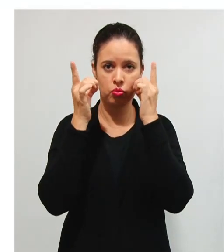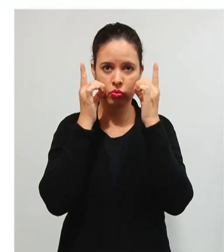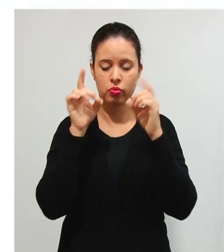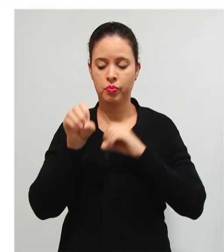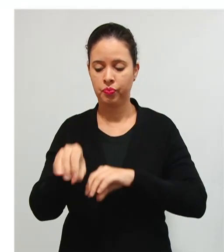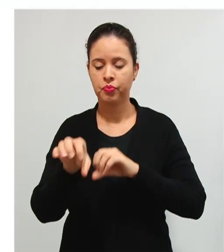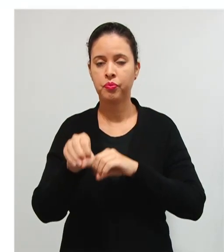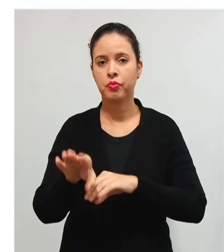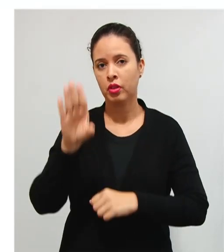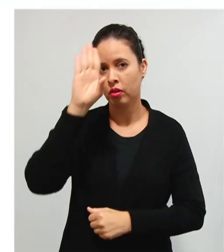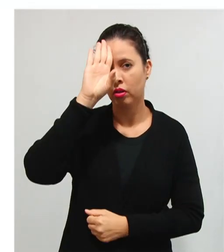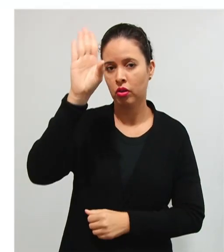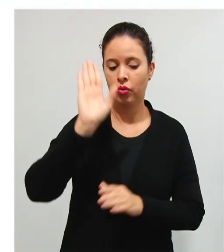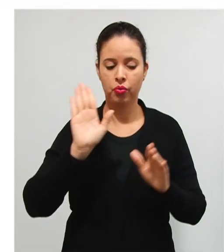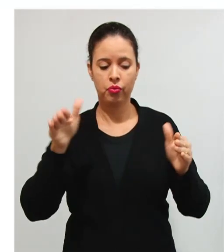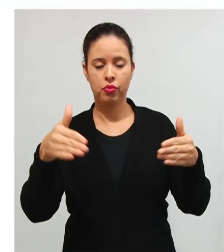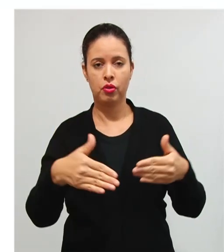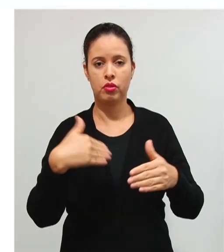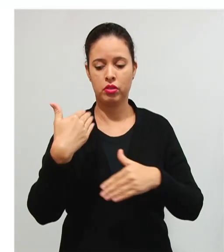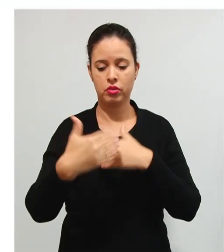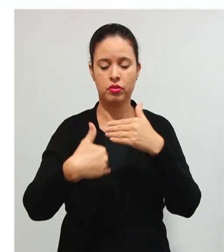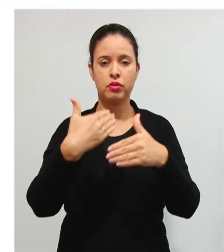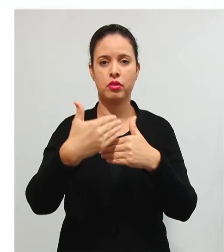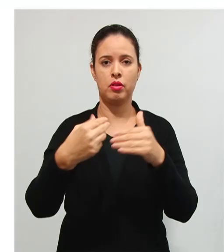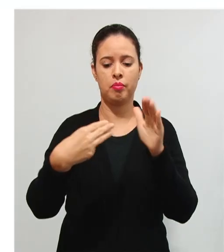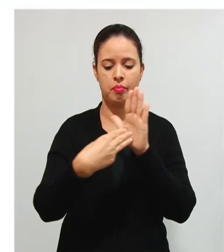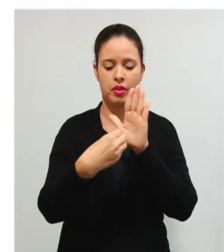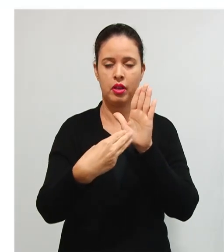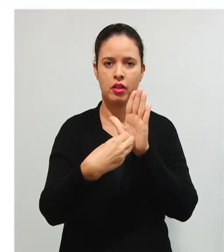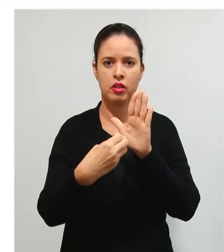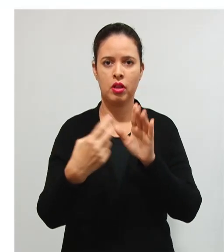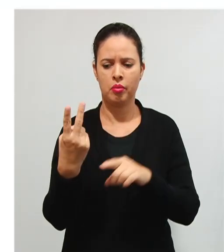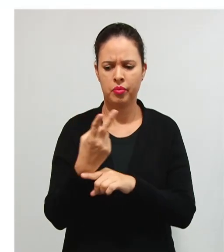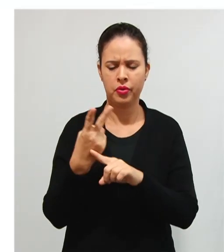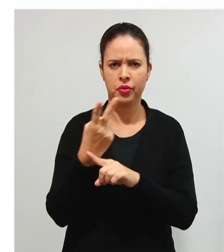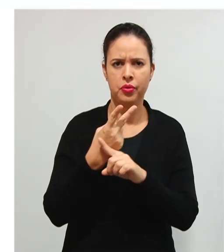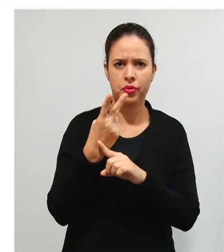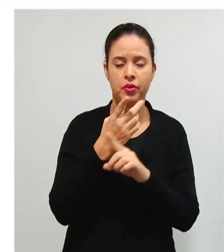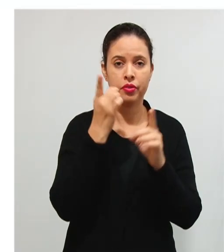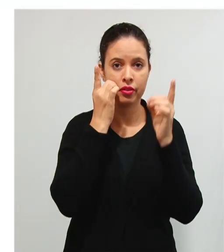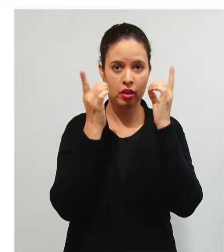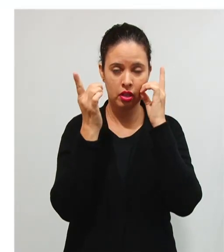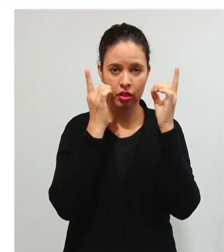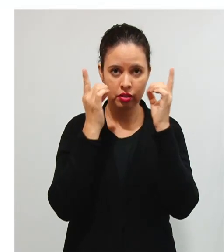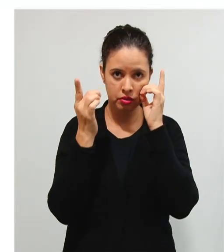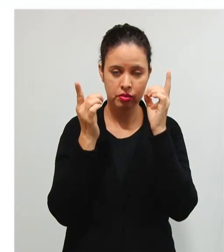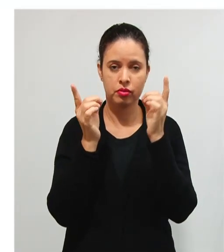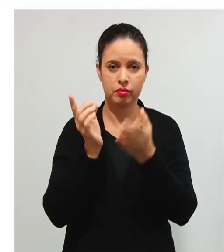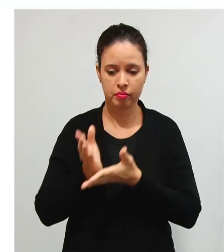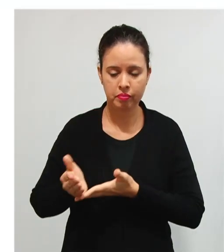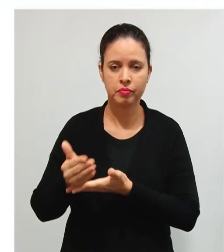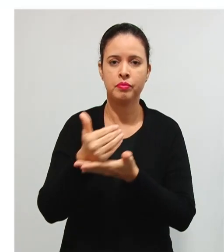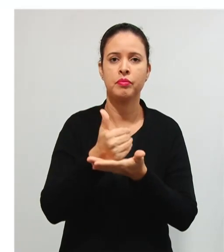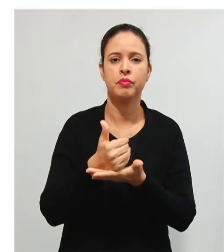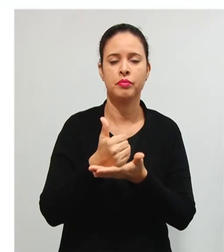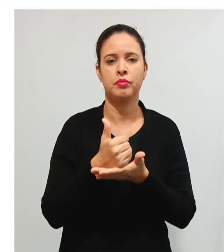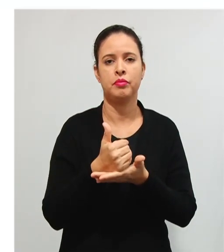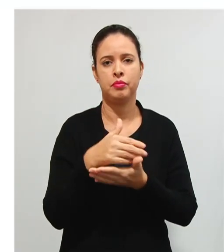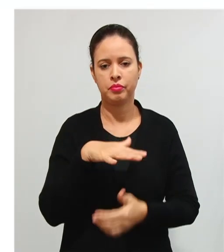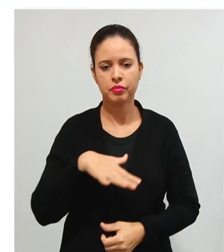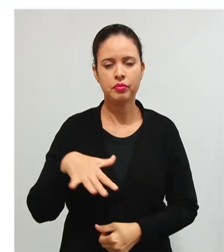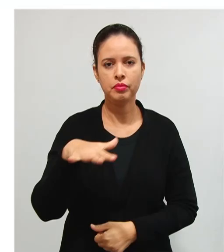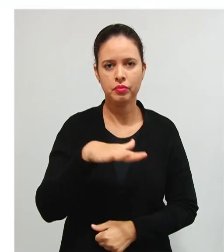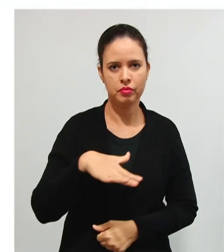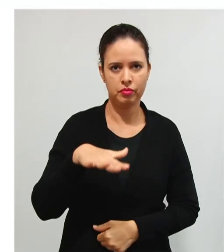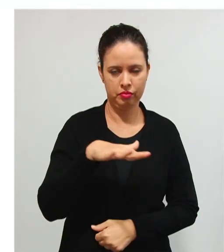tem como princípio o foco de desenvolvimento de métodos para explorar o conjunto de dados e aí coletados dentro do ambiente educacional, o